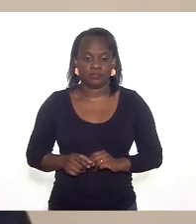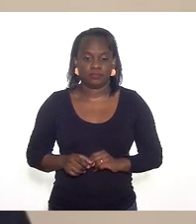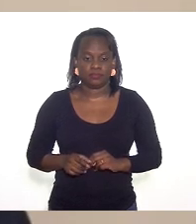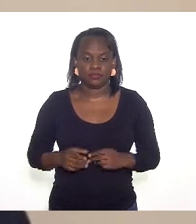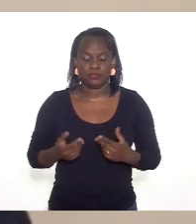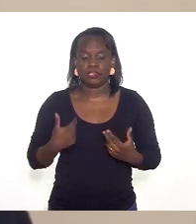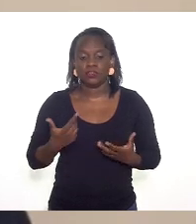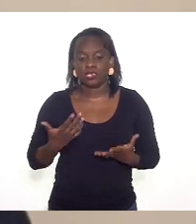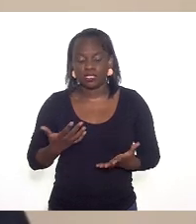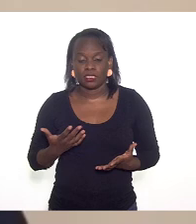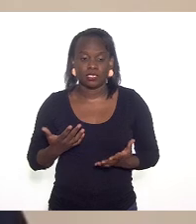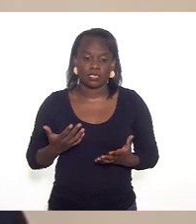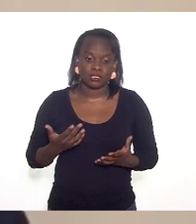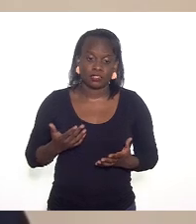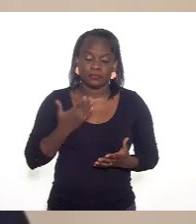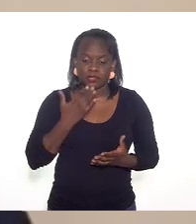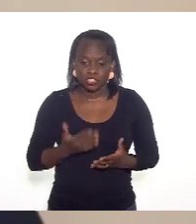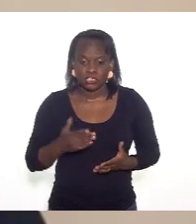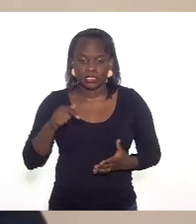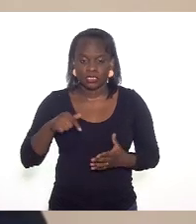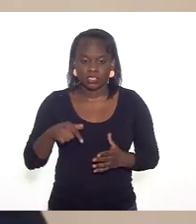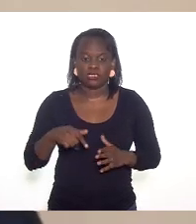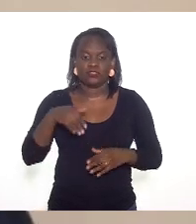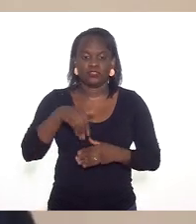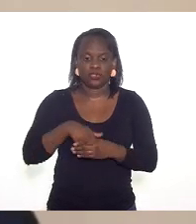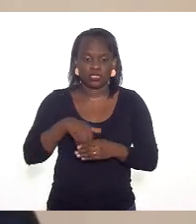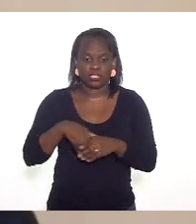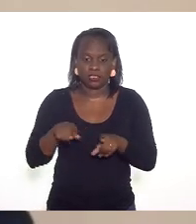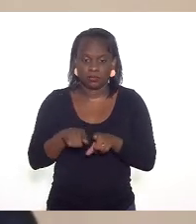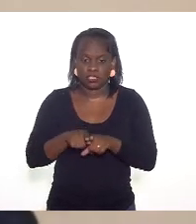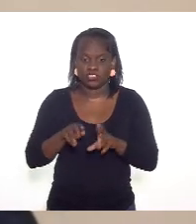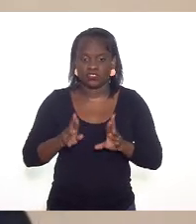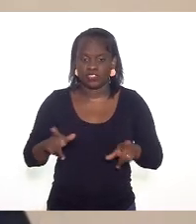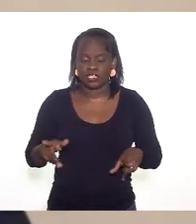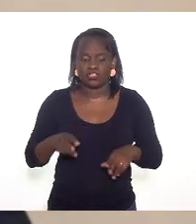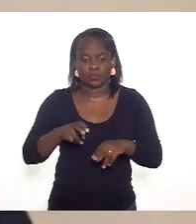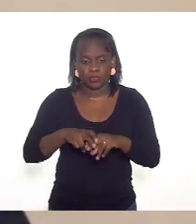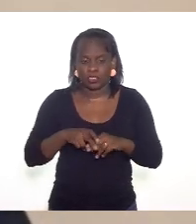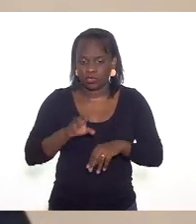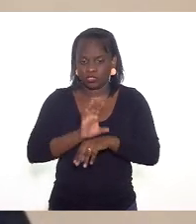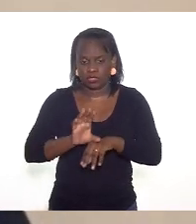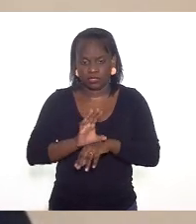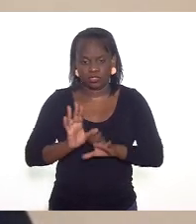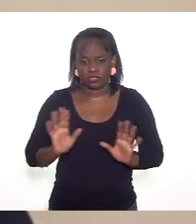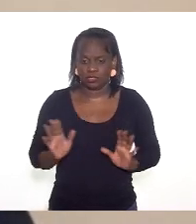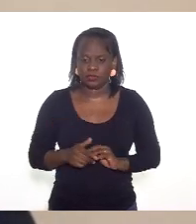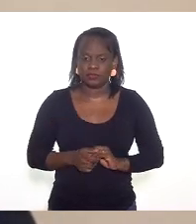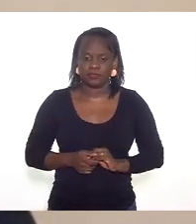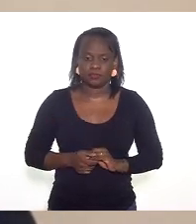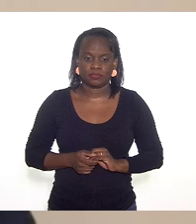Eu queria até solicitar aqui, colocar em votação um voto divergente apenas pela constitucionalidade.